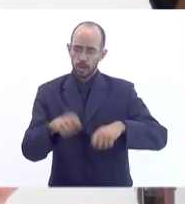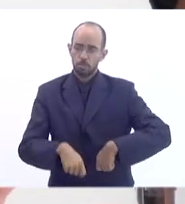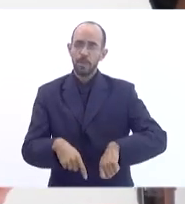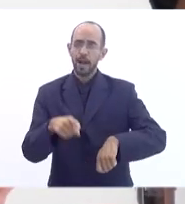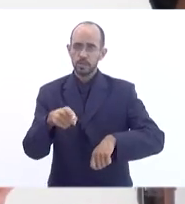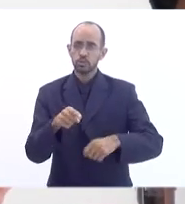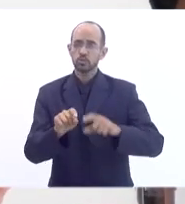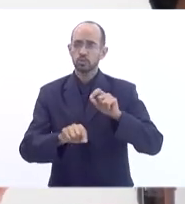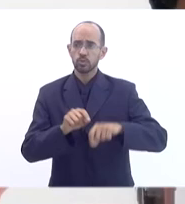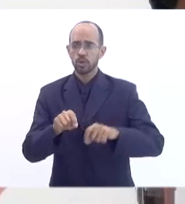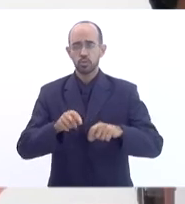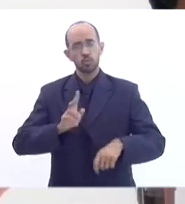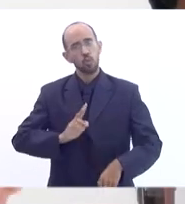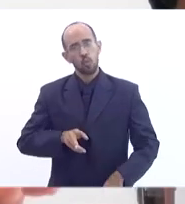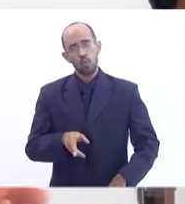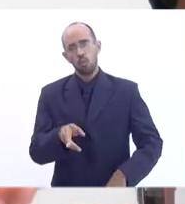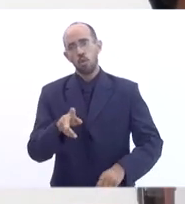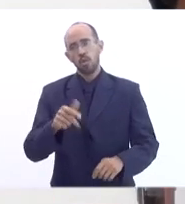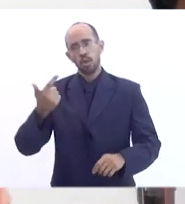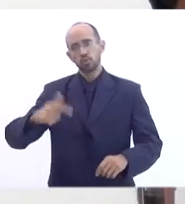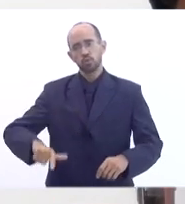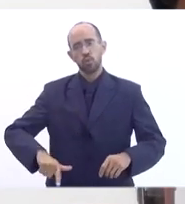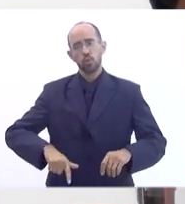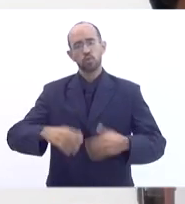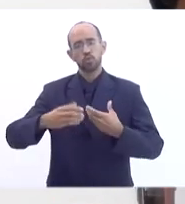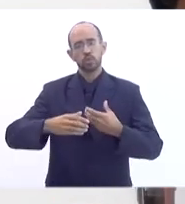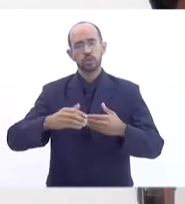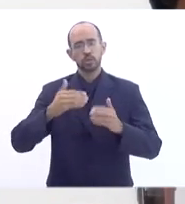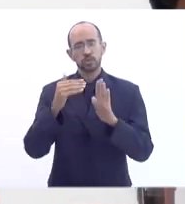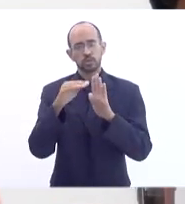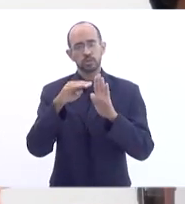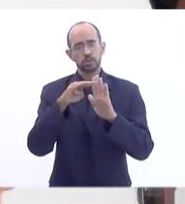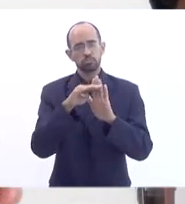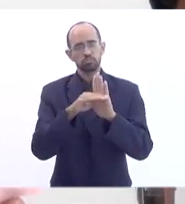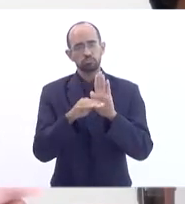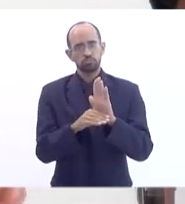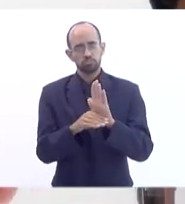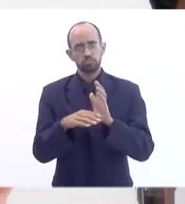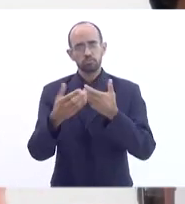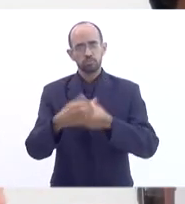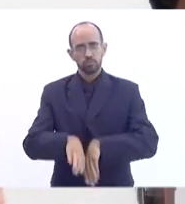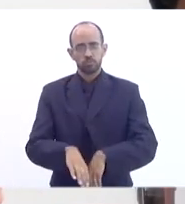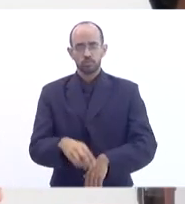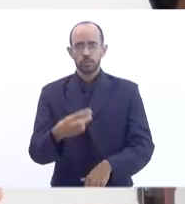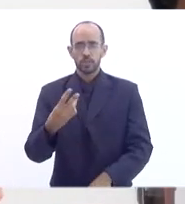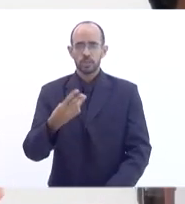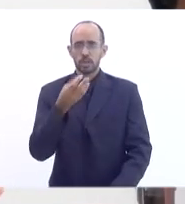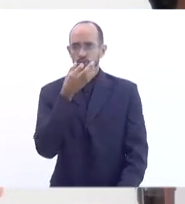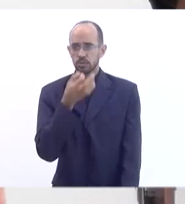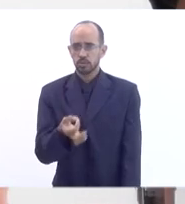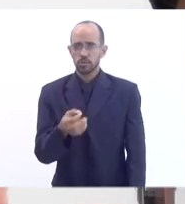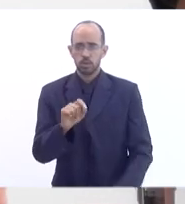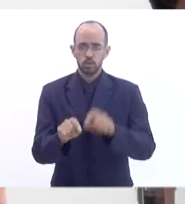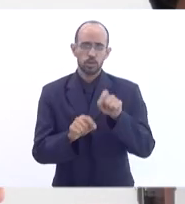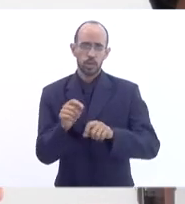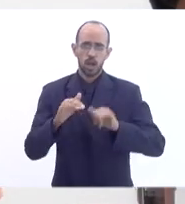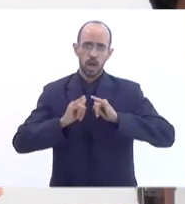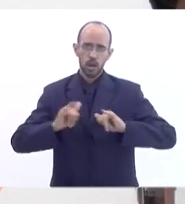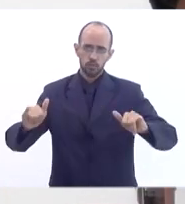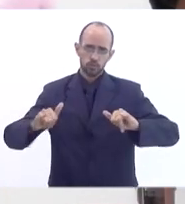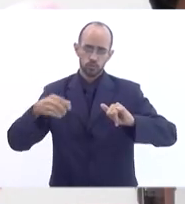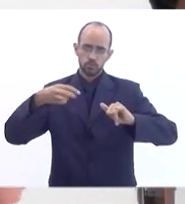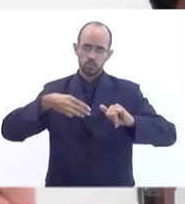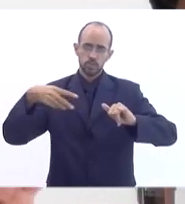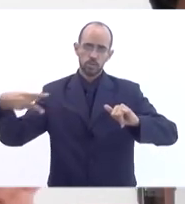o procedimento nas demais etapas do concurso de referência terceira recomendação informa o Ministério